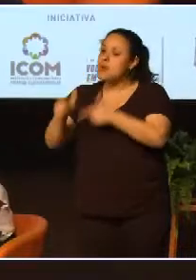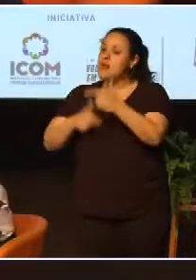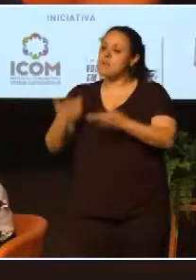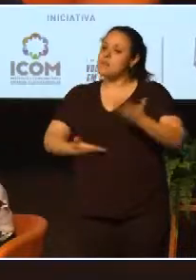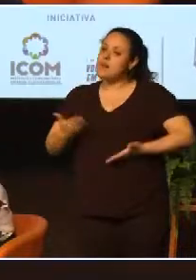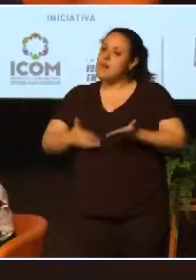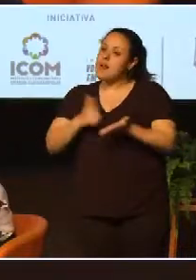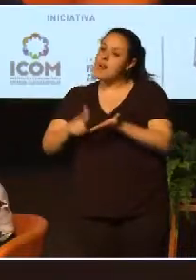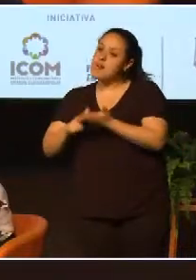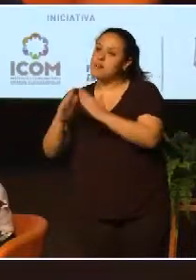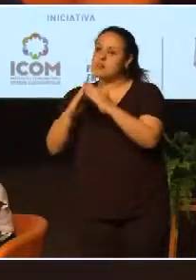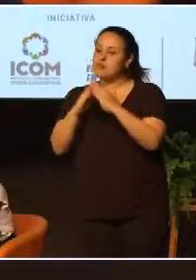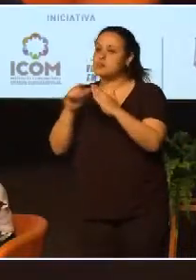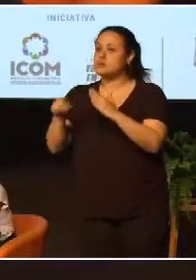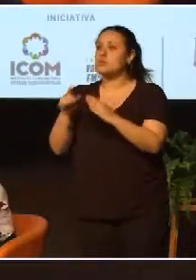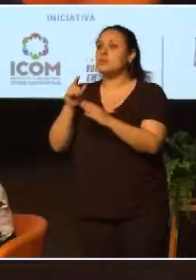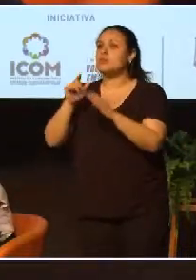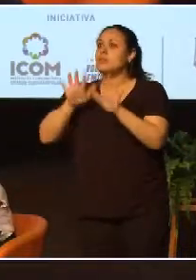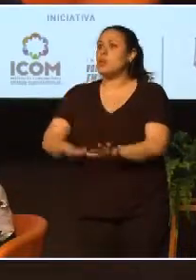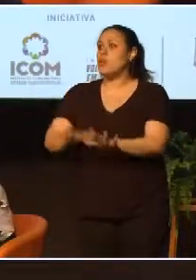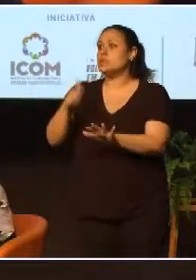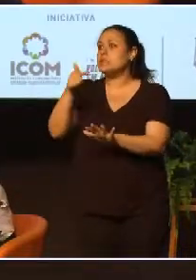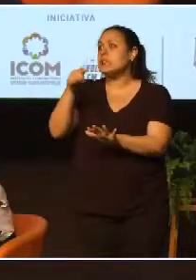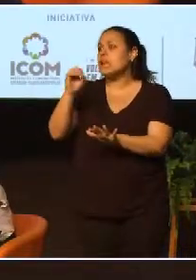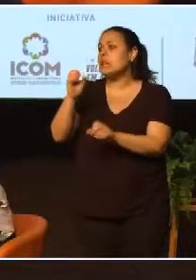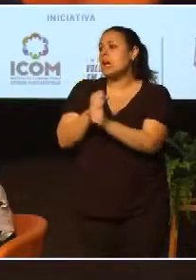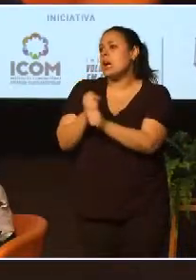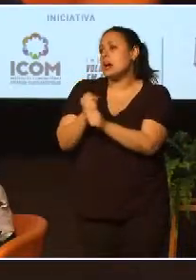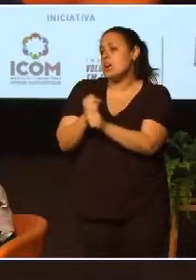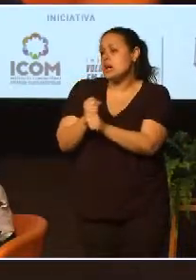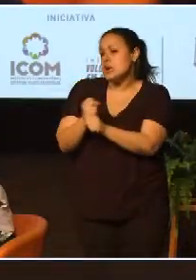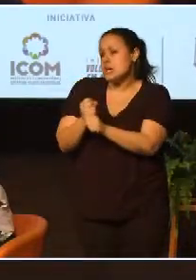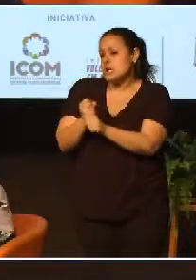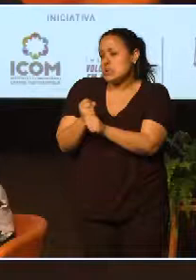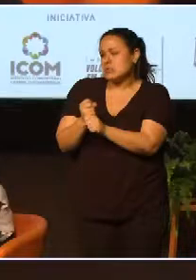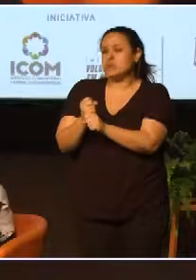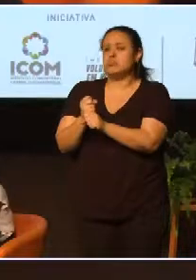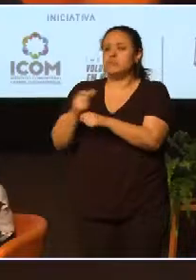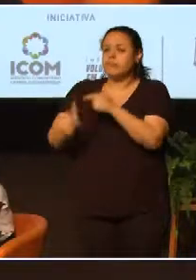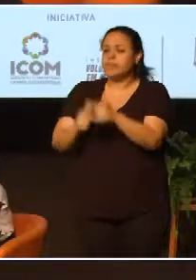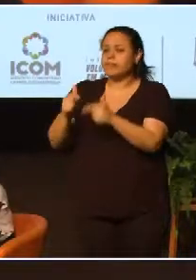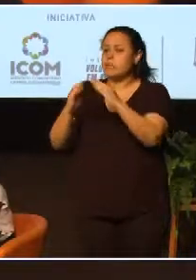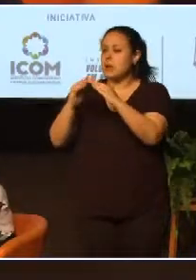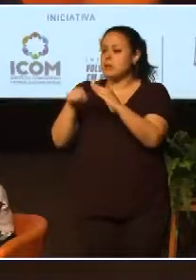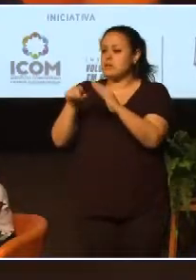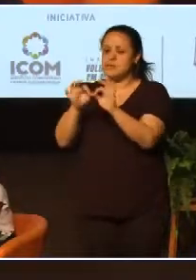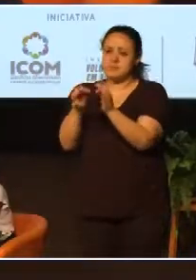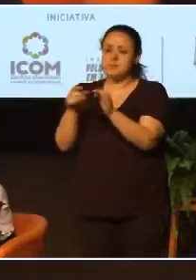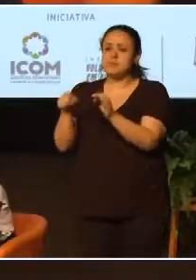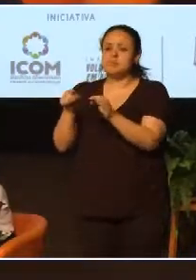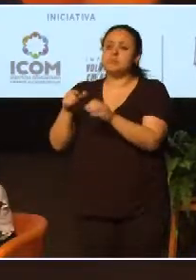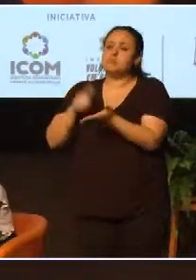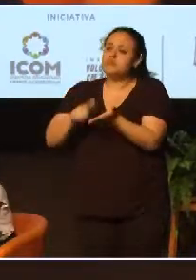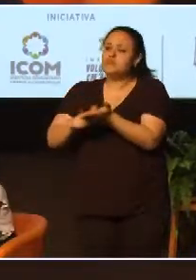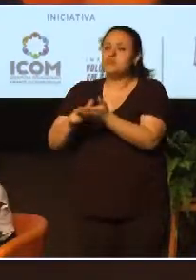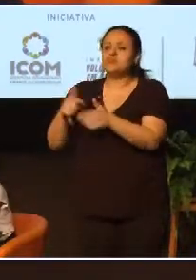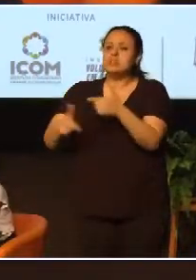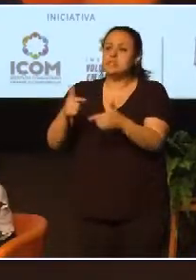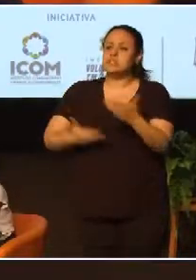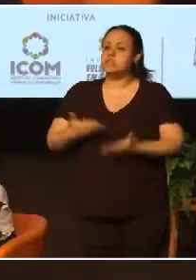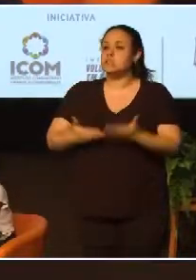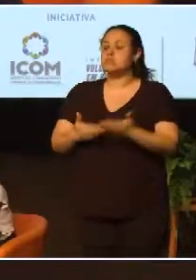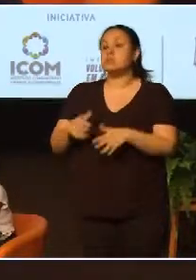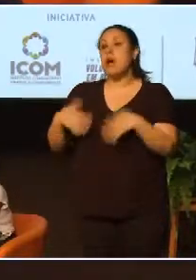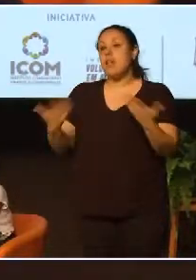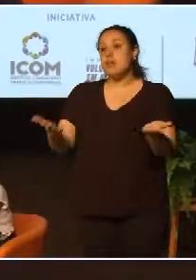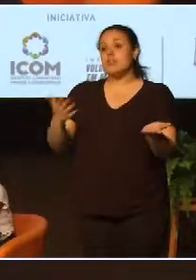por mais de 70 anos. E a forma como a gente foi educada, nós fomos